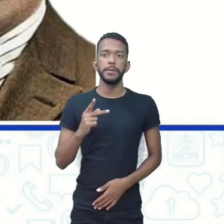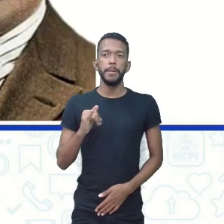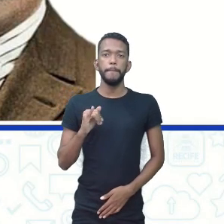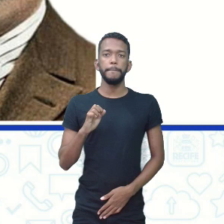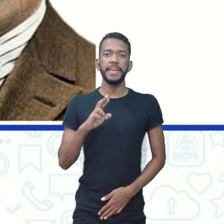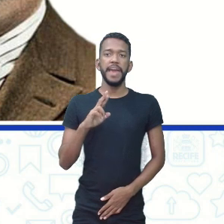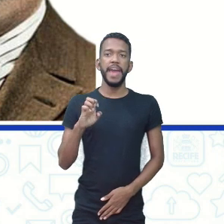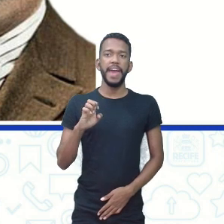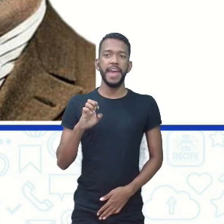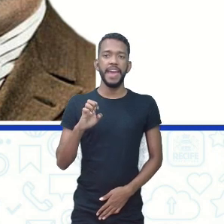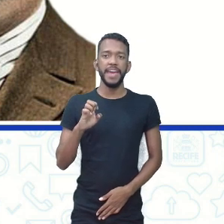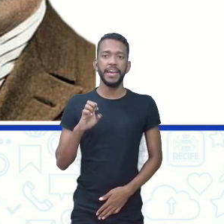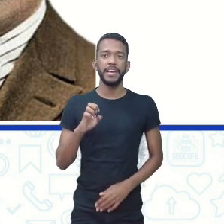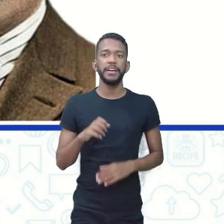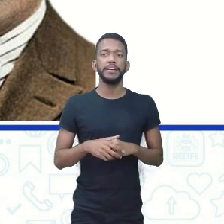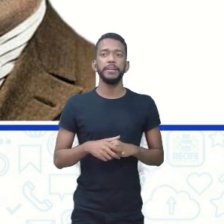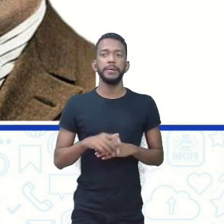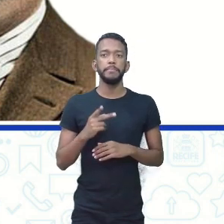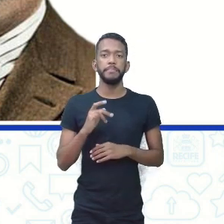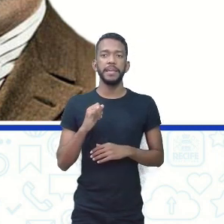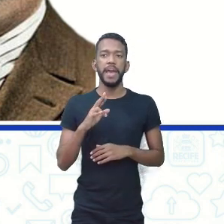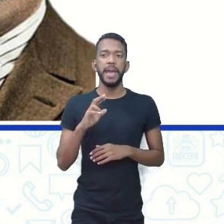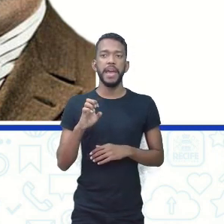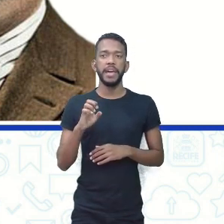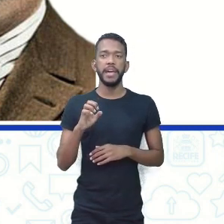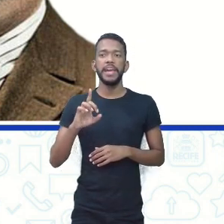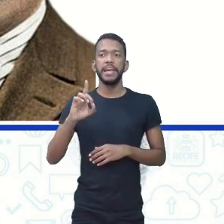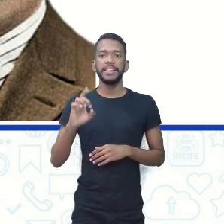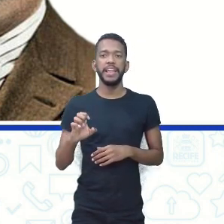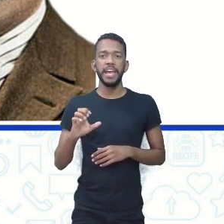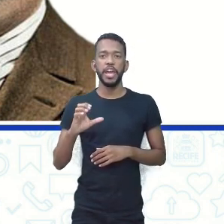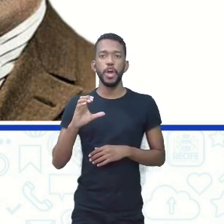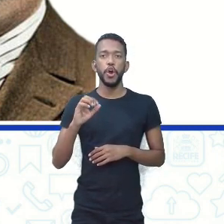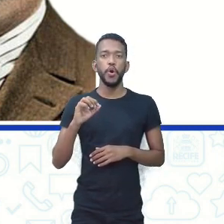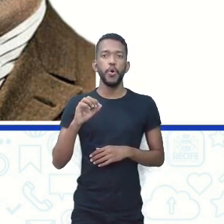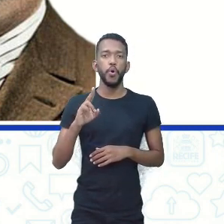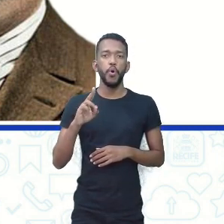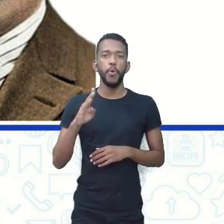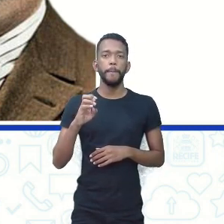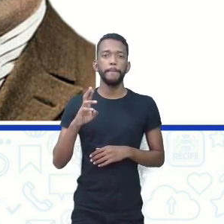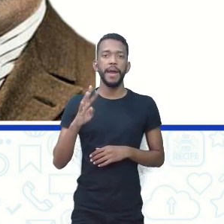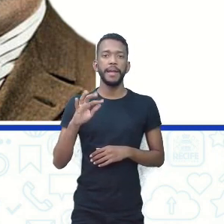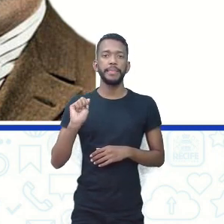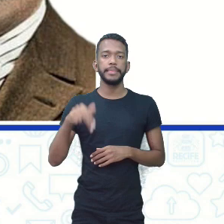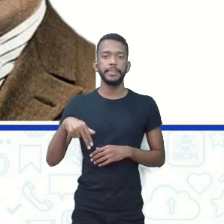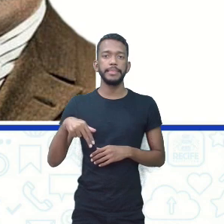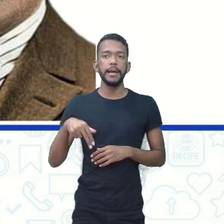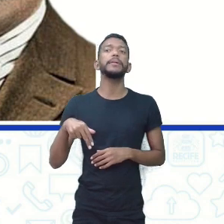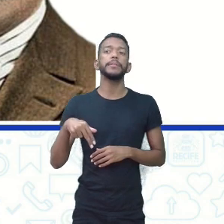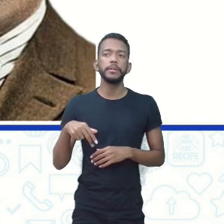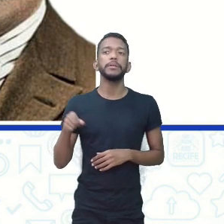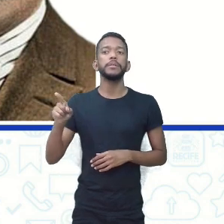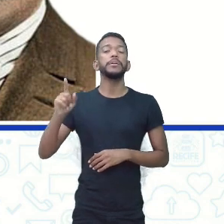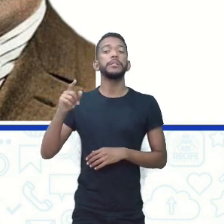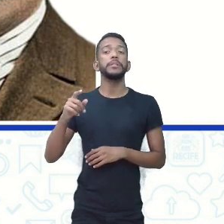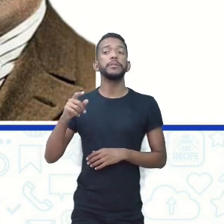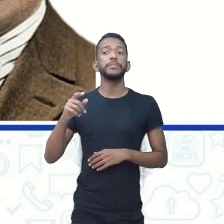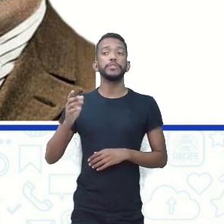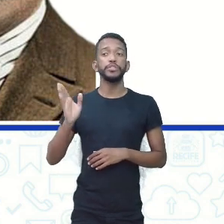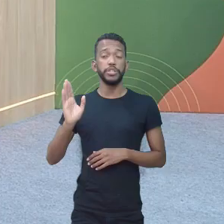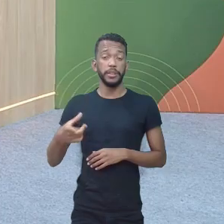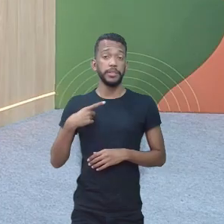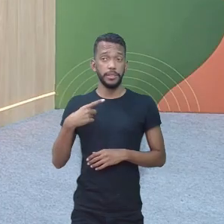Pierre de Coubertin, né? Ele é o idealizador dos Jogos Olímpicos modernos. E